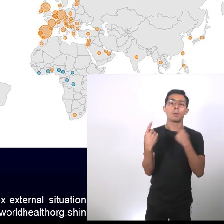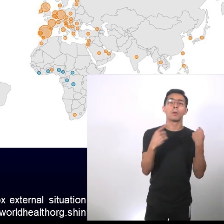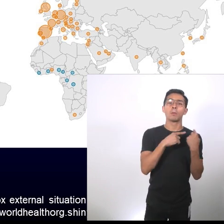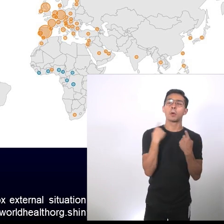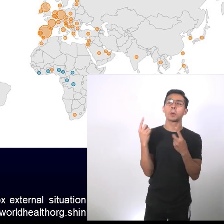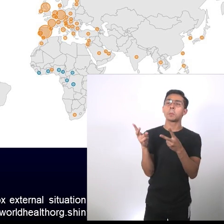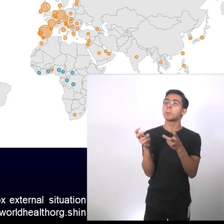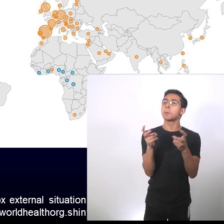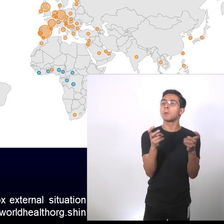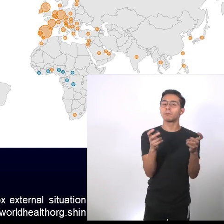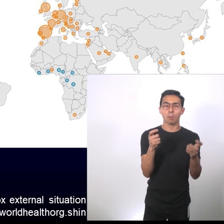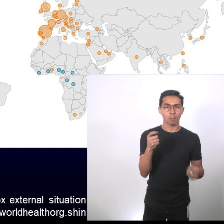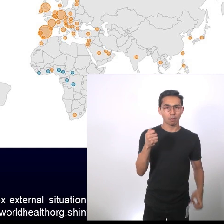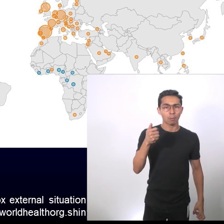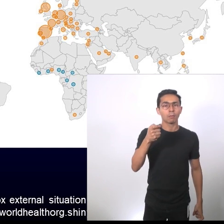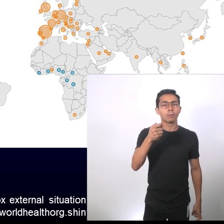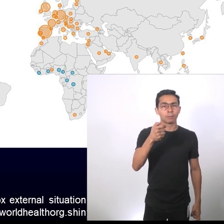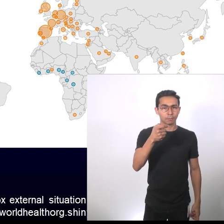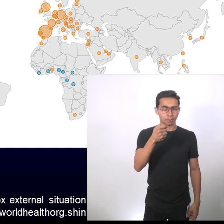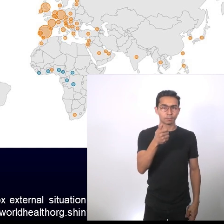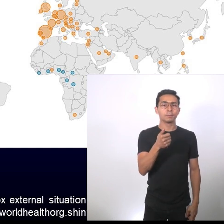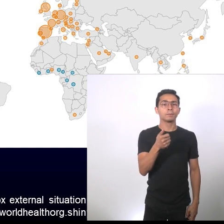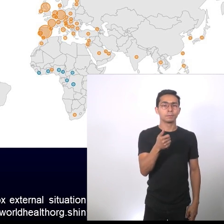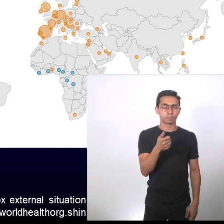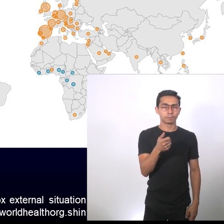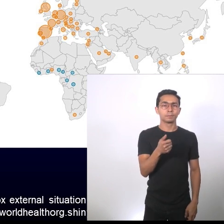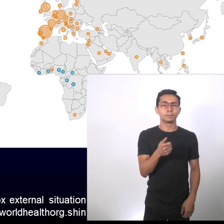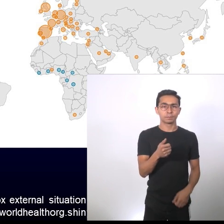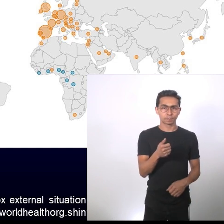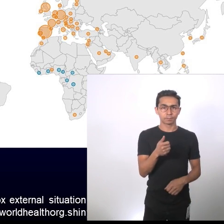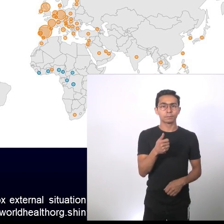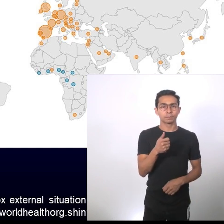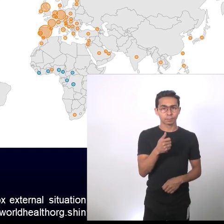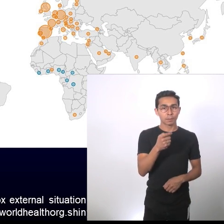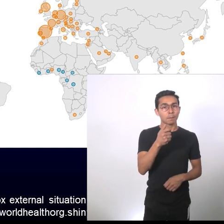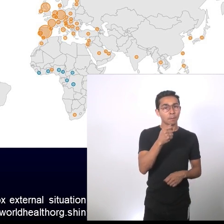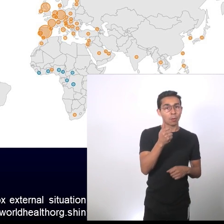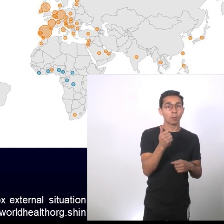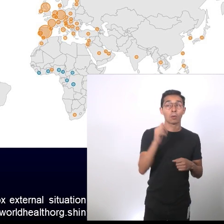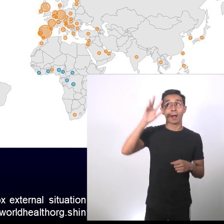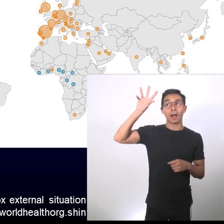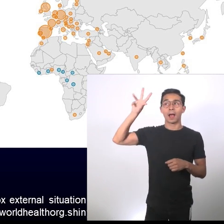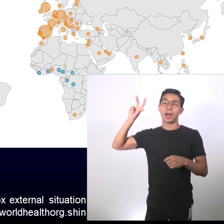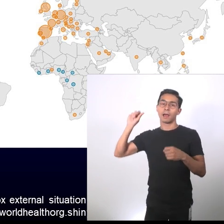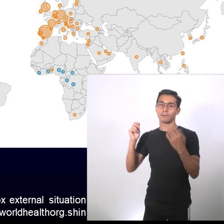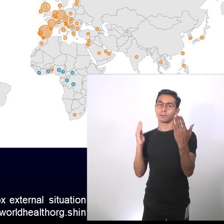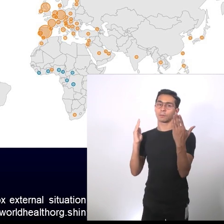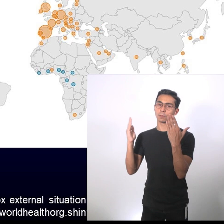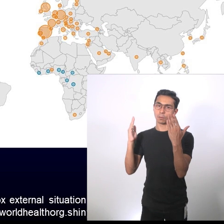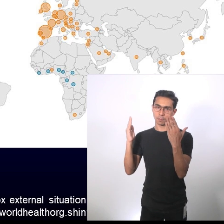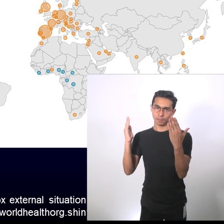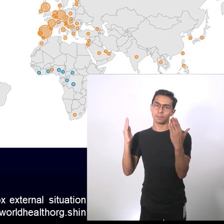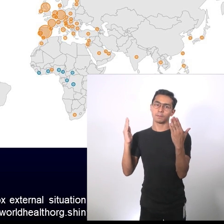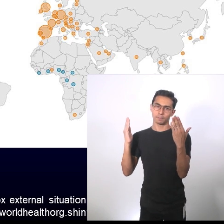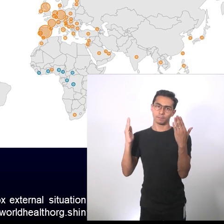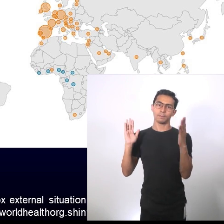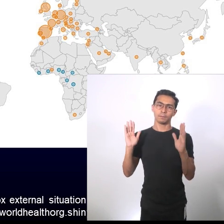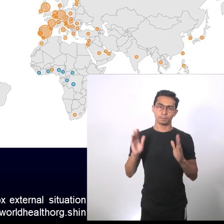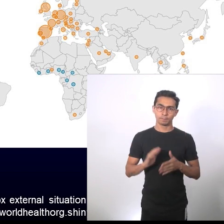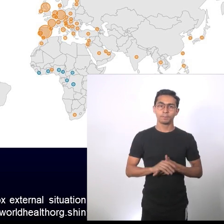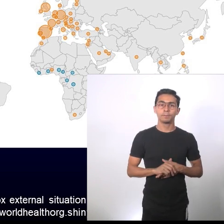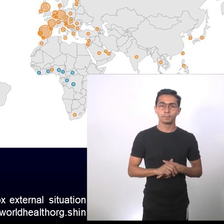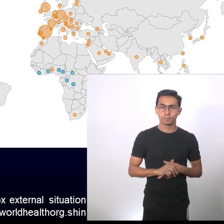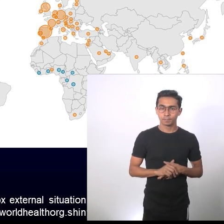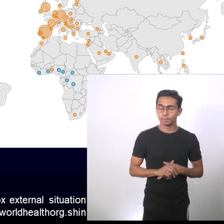menor que a letalidade sempre reportada com essa doença na África. Isso nos remete, primeiro, talvez